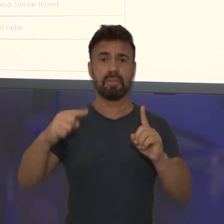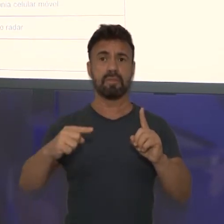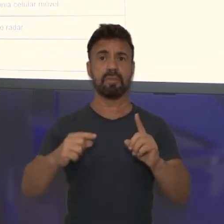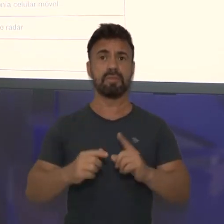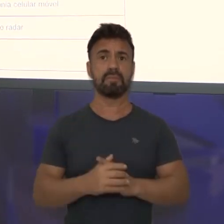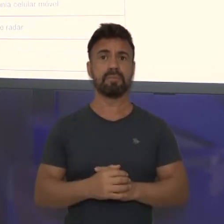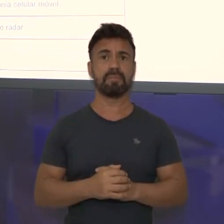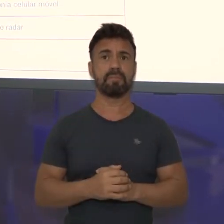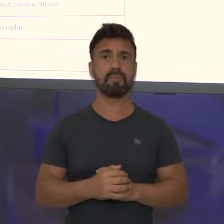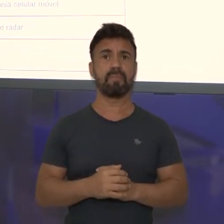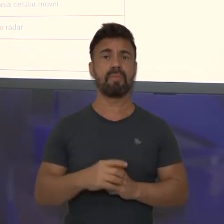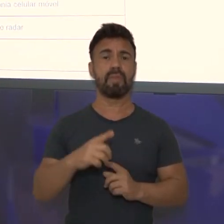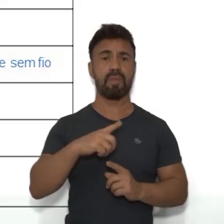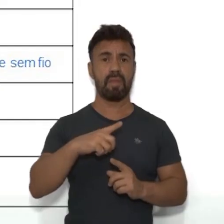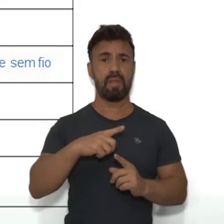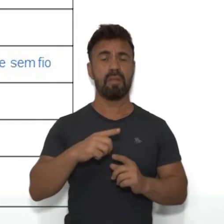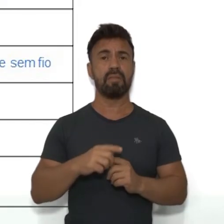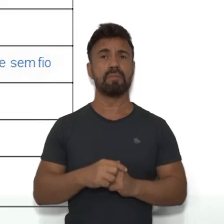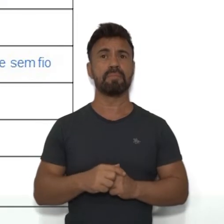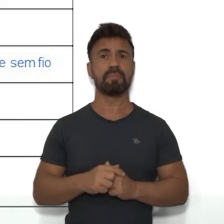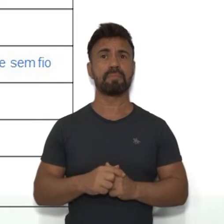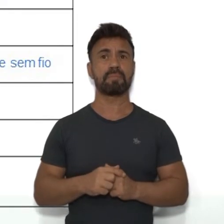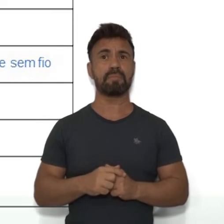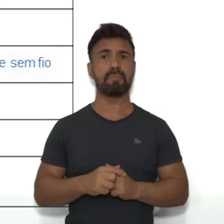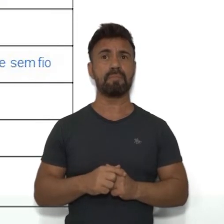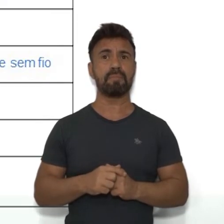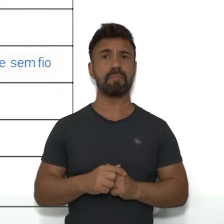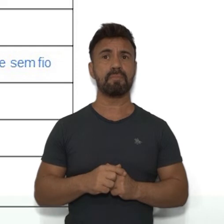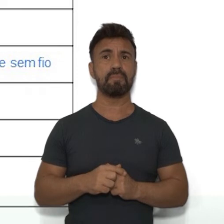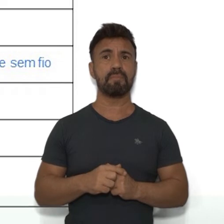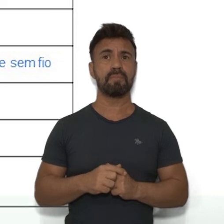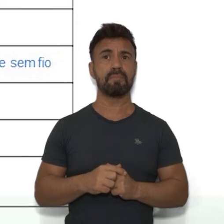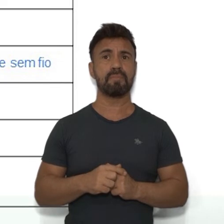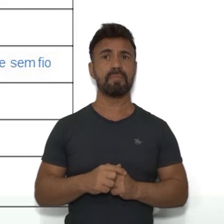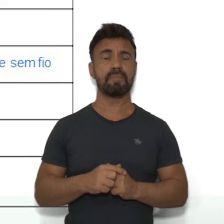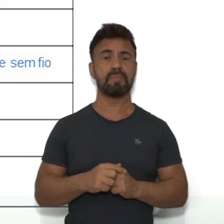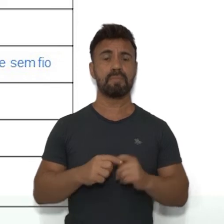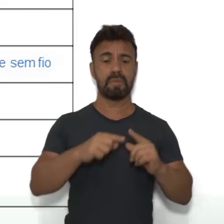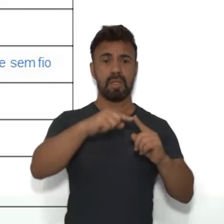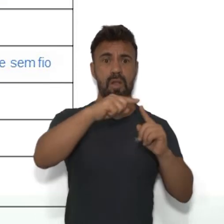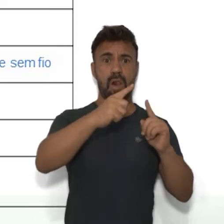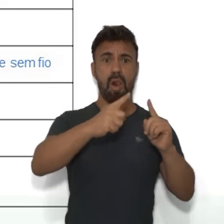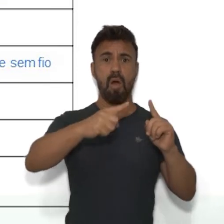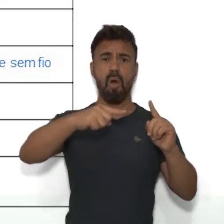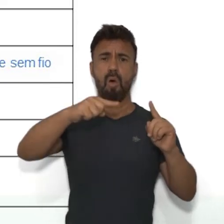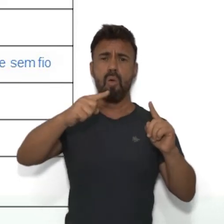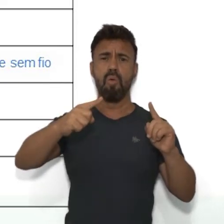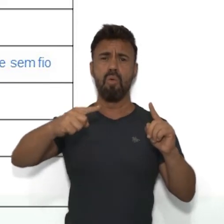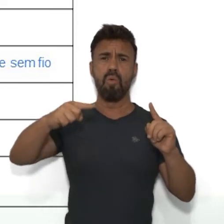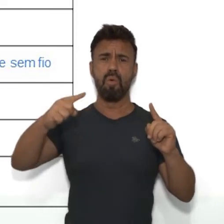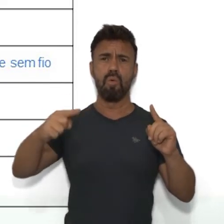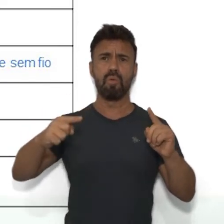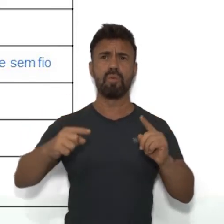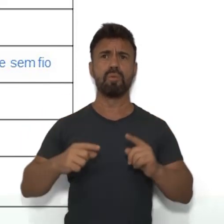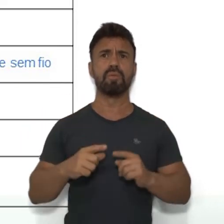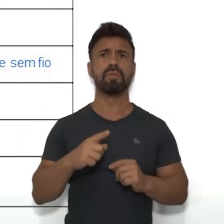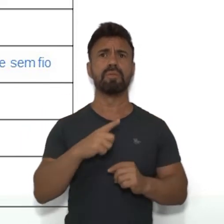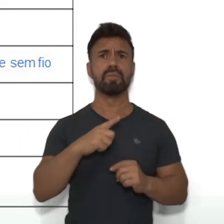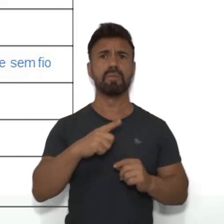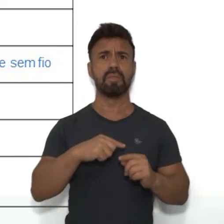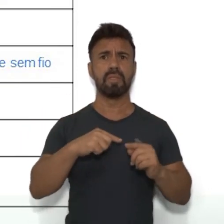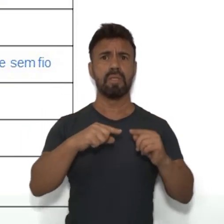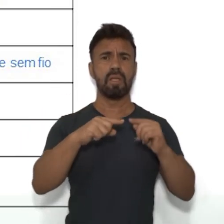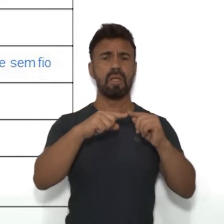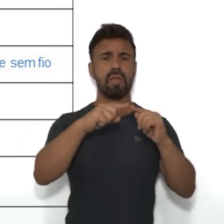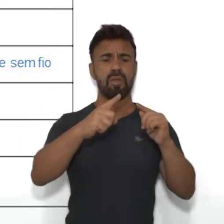Então, existem as ondas que são de longos comprimentos, de comprimentos maiores, e existem também